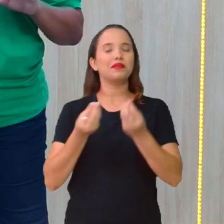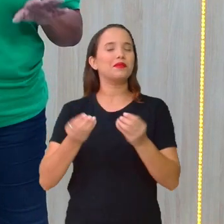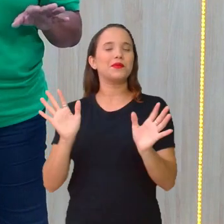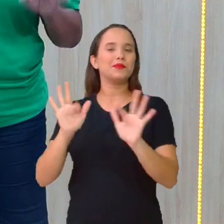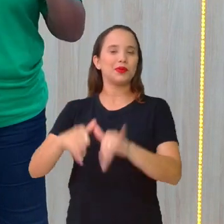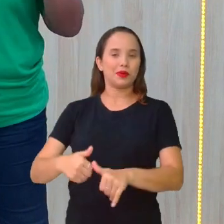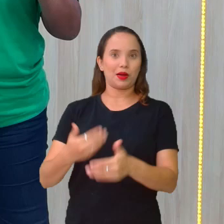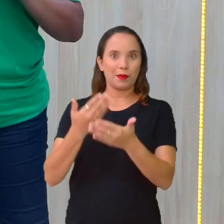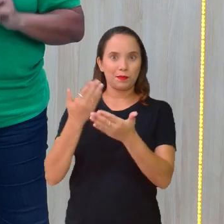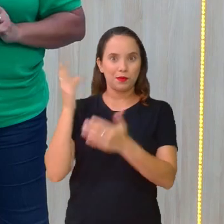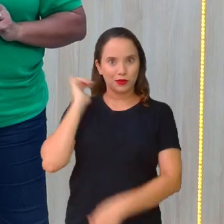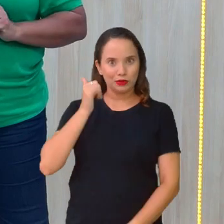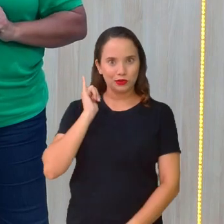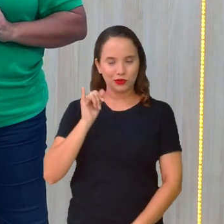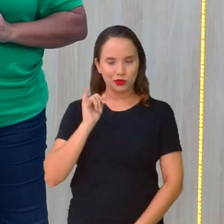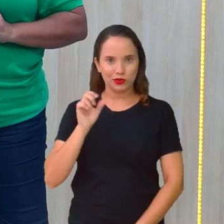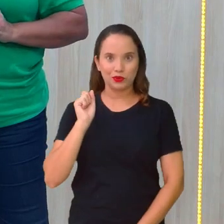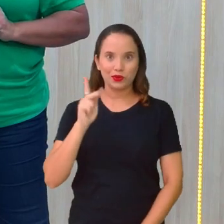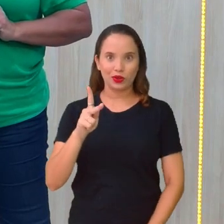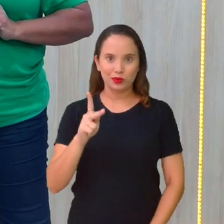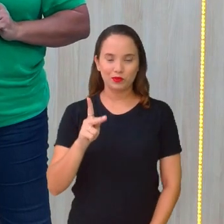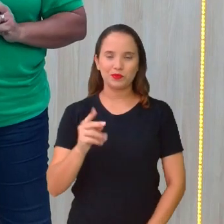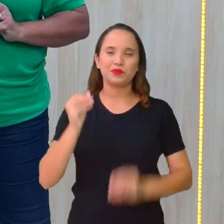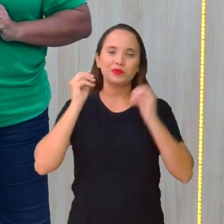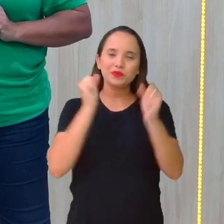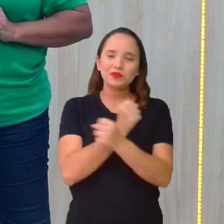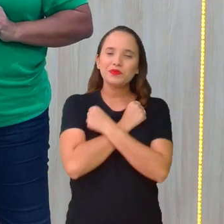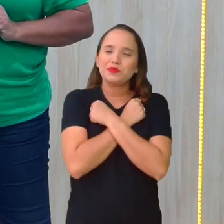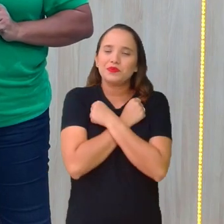essa história do camelo e do burro. Um